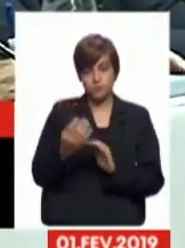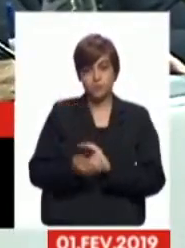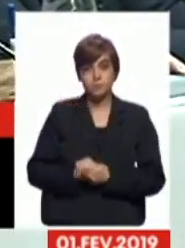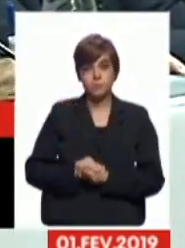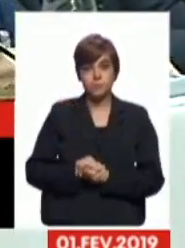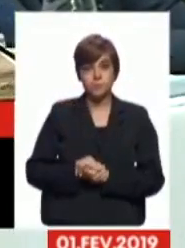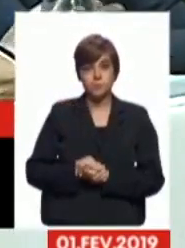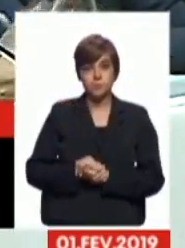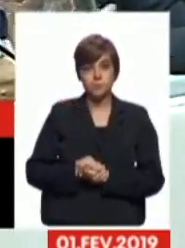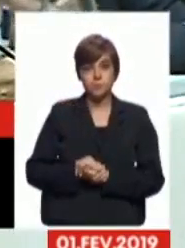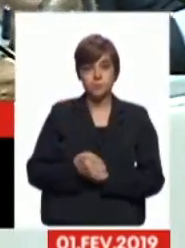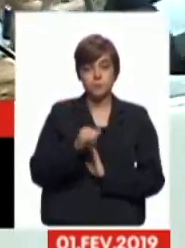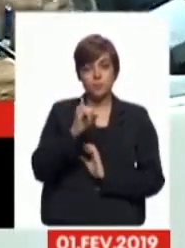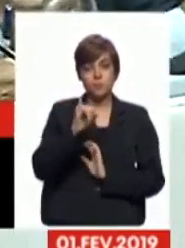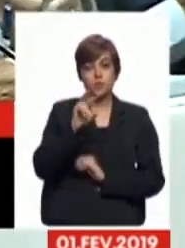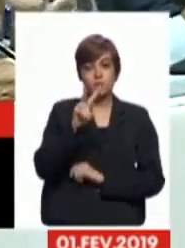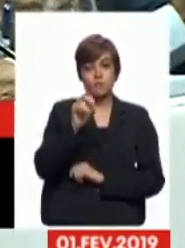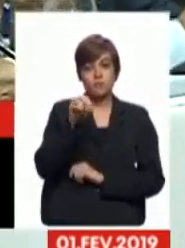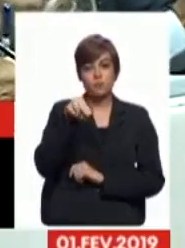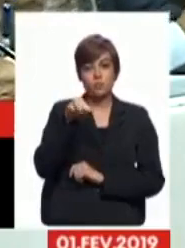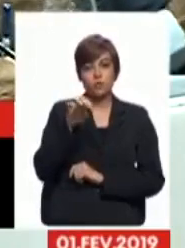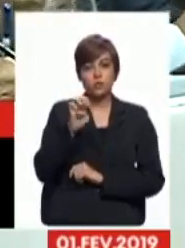Pinheiro.